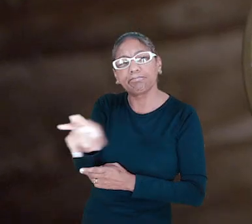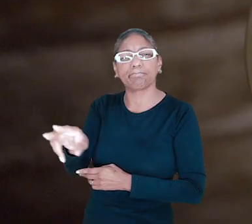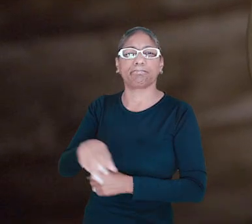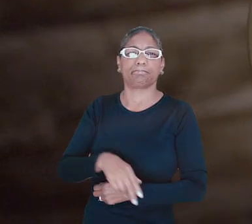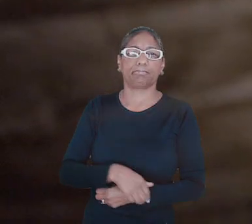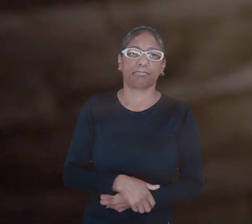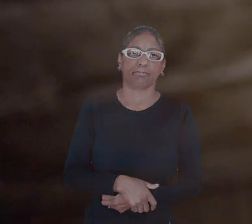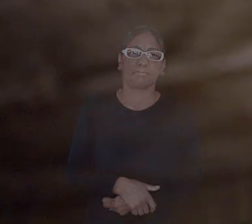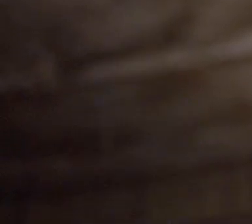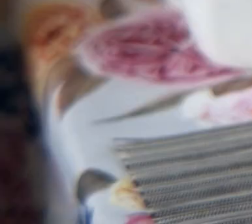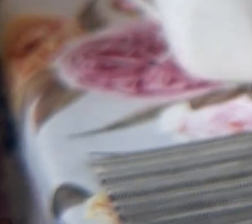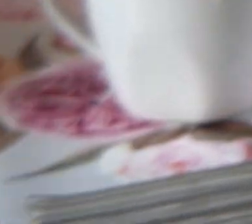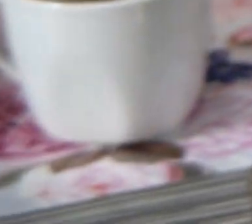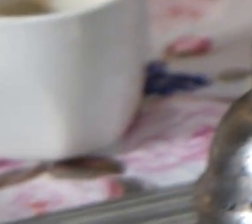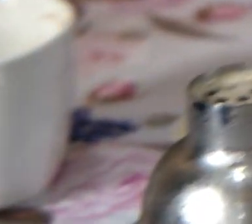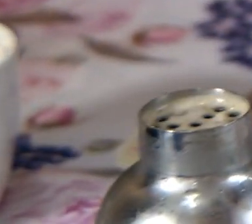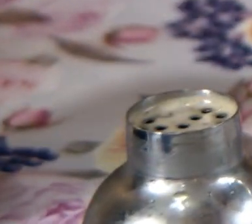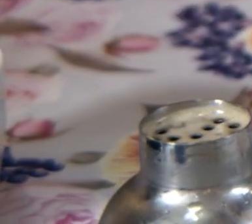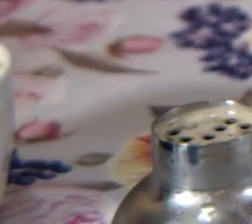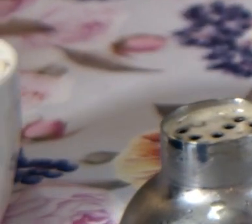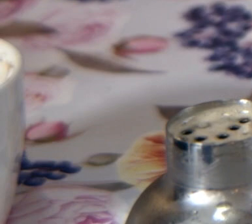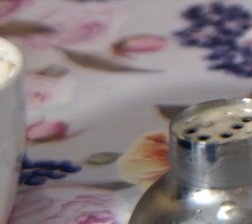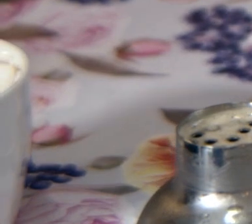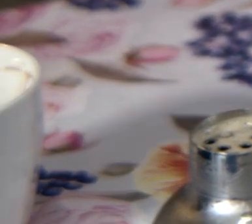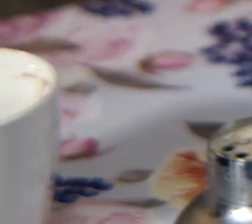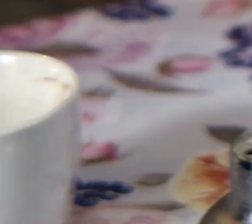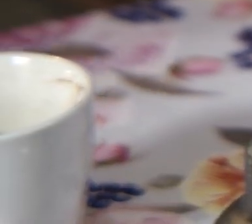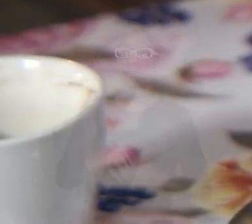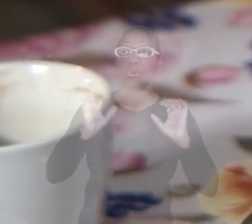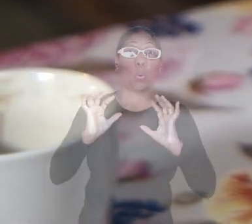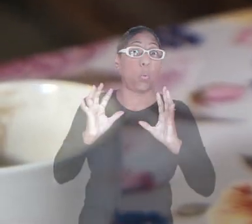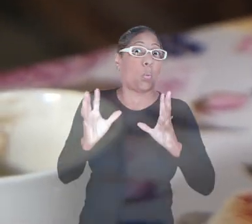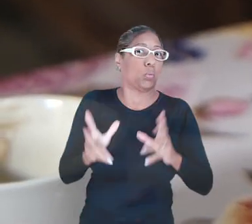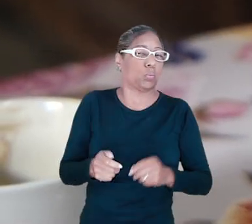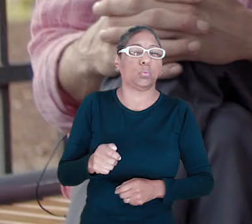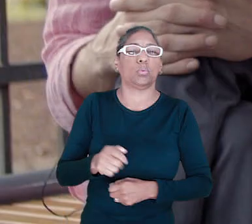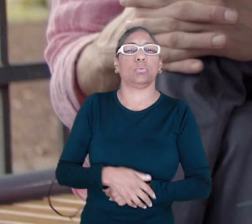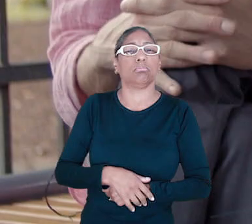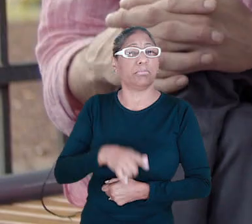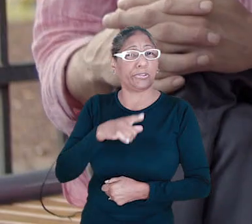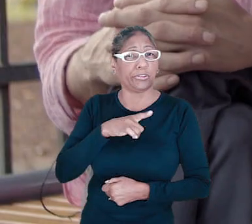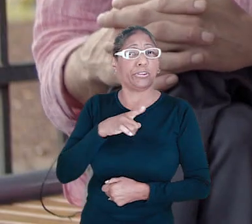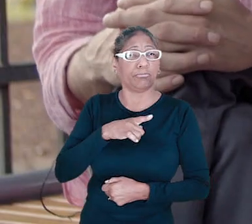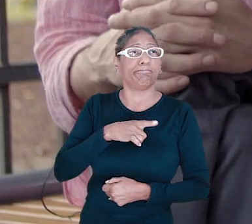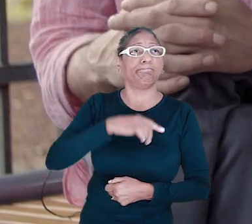gastronomia. Pessoas segurando um prato com um pedaço de bolo, frutas secas e castanhas. Todos eles